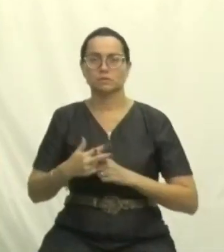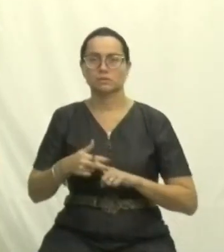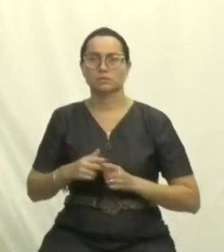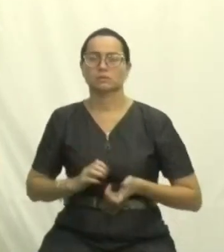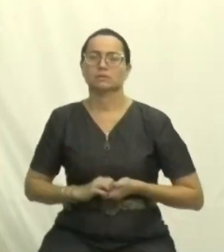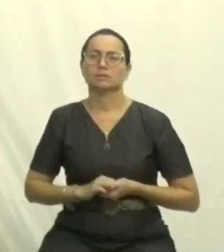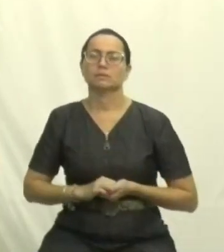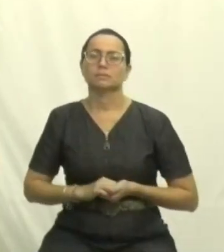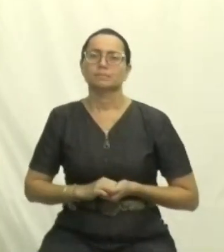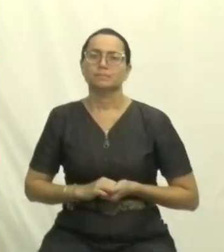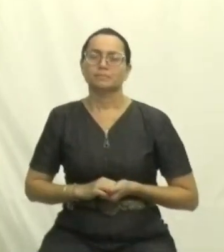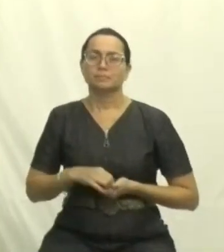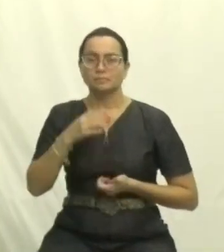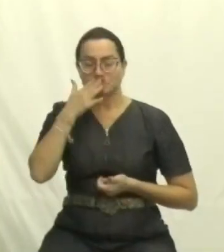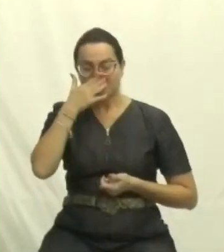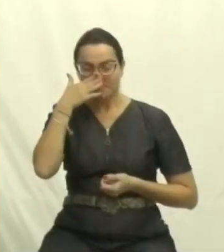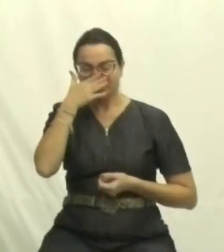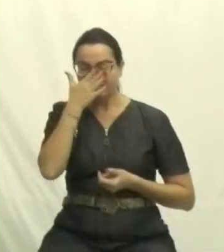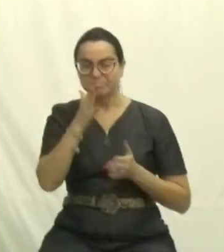Brasília. Requerimento